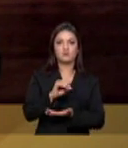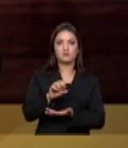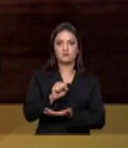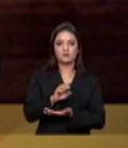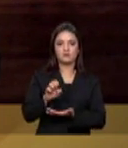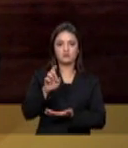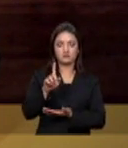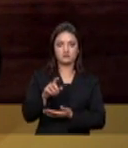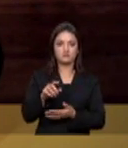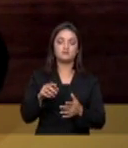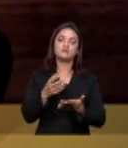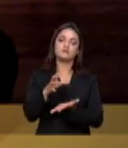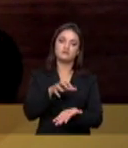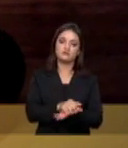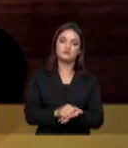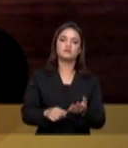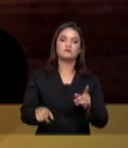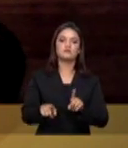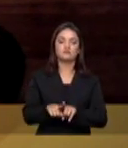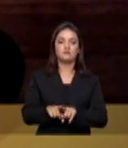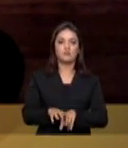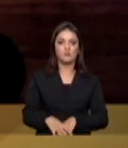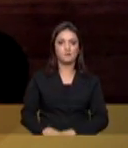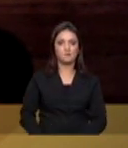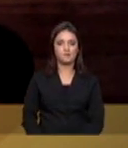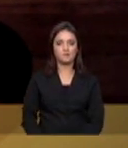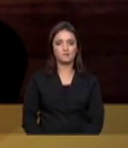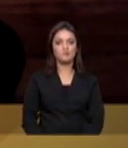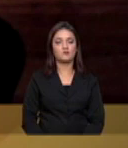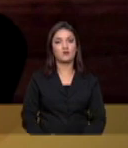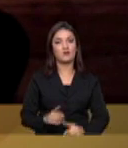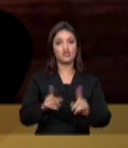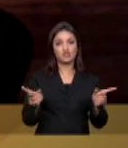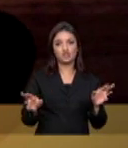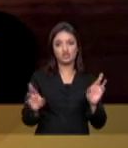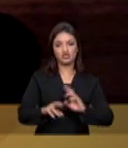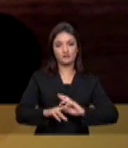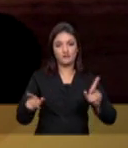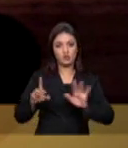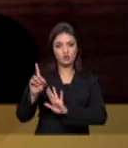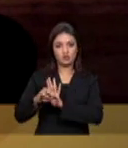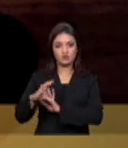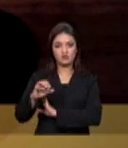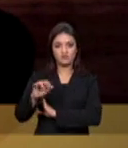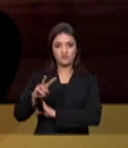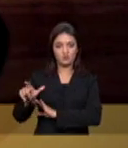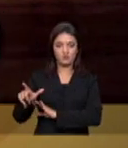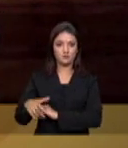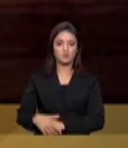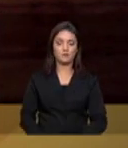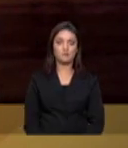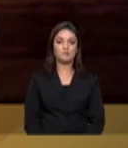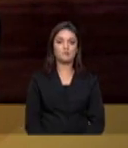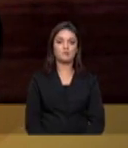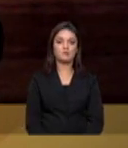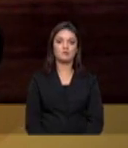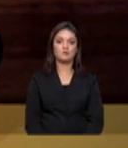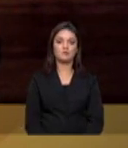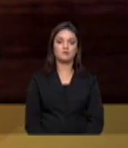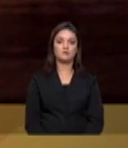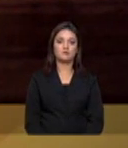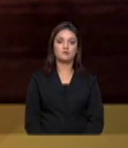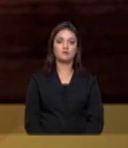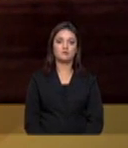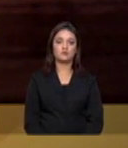o direito civil a posse indígena e um humano para conclusão se o presidente